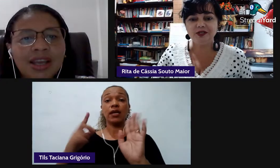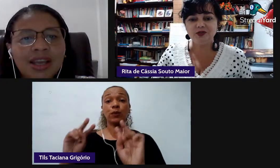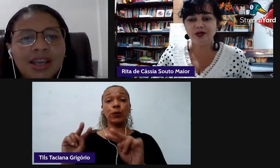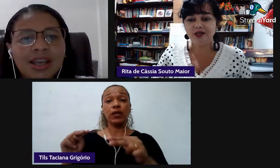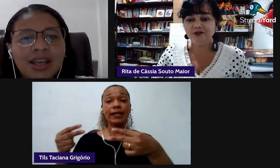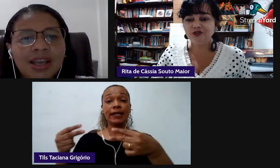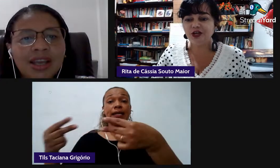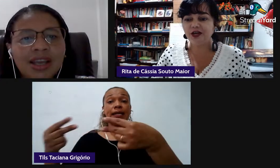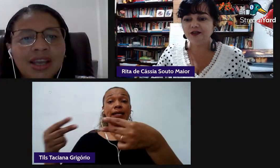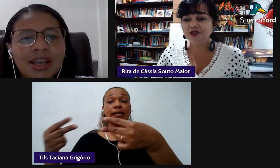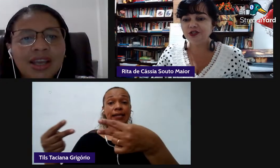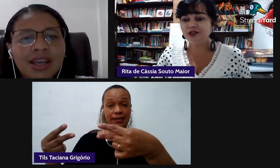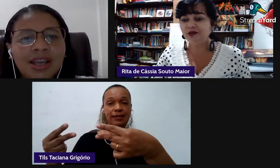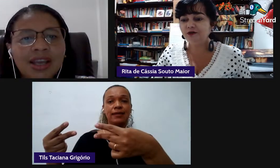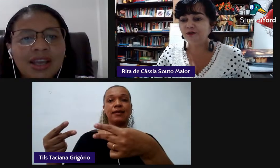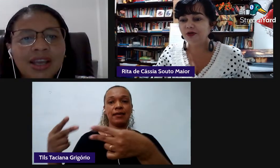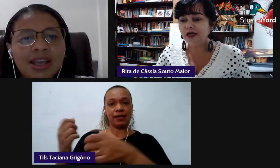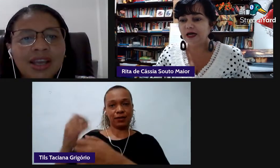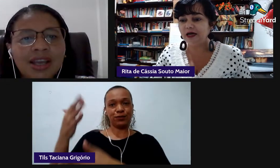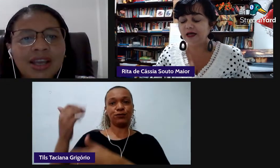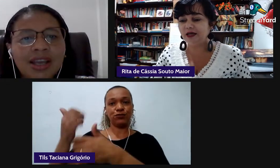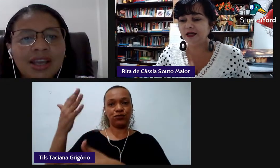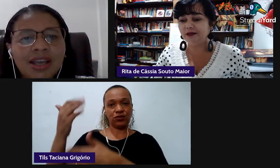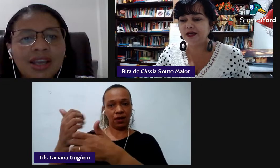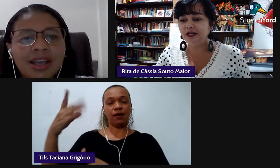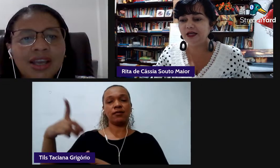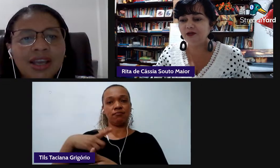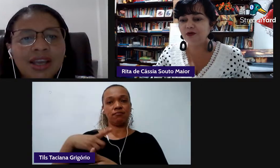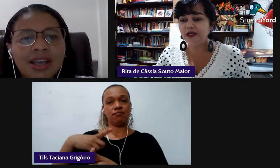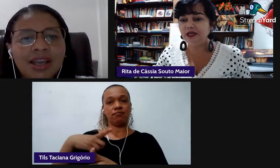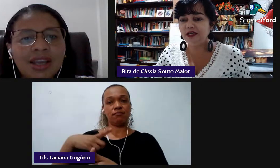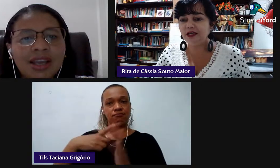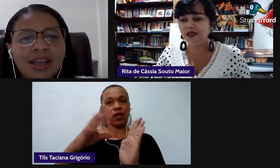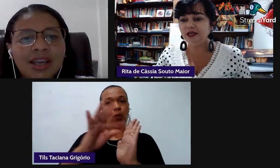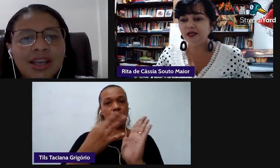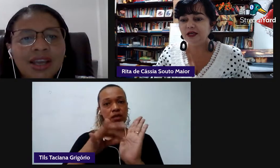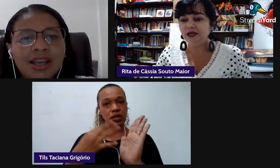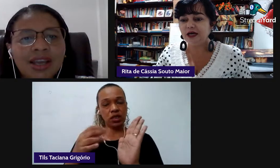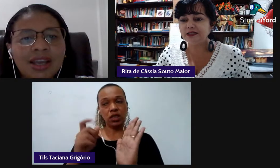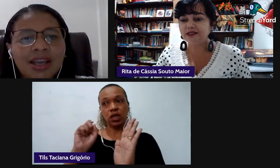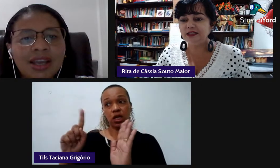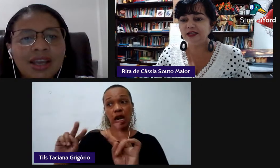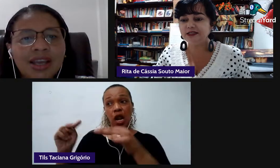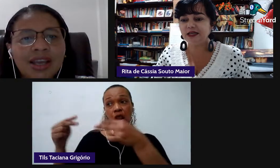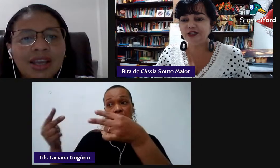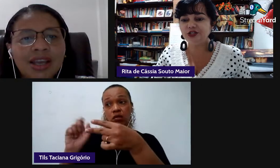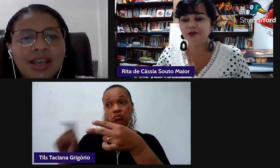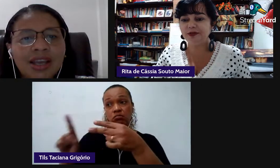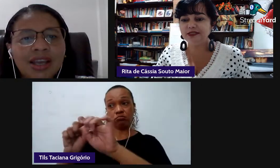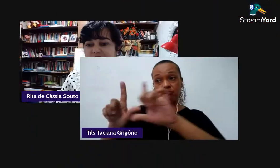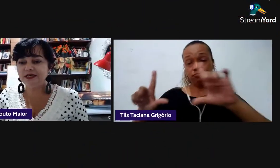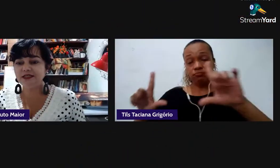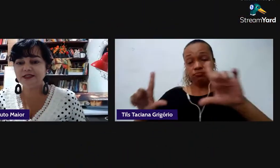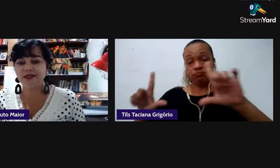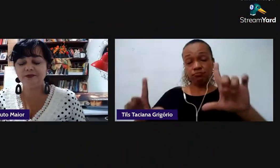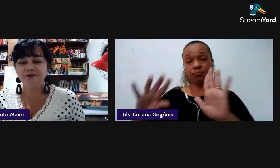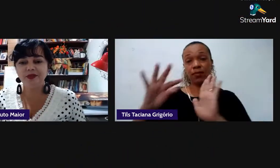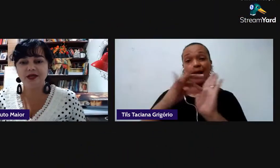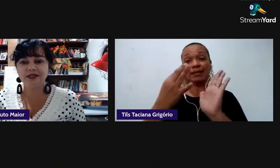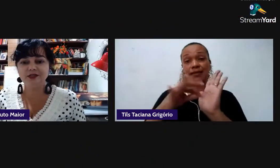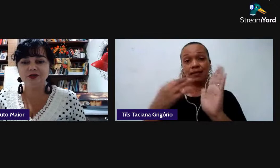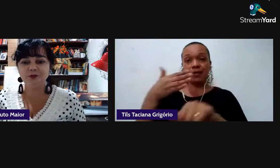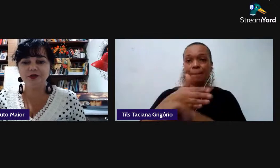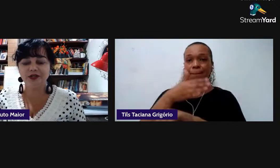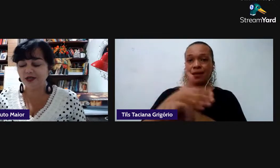disponibilizou aqui no chat então cliquem no link assinem essa lista de presença